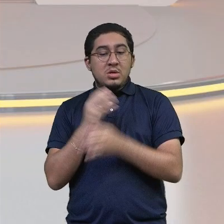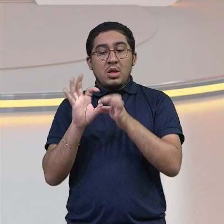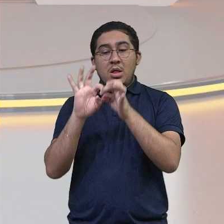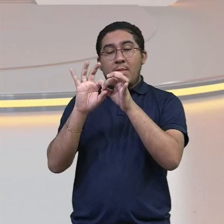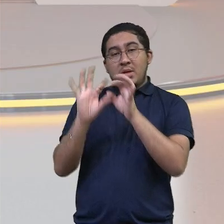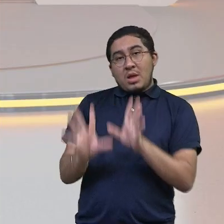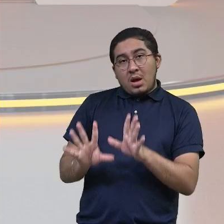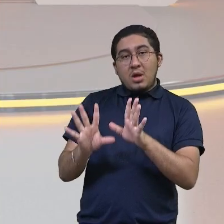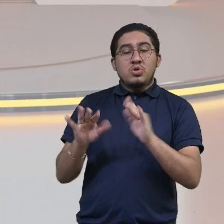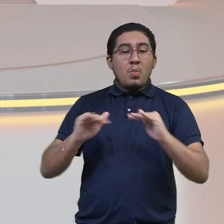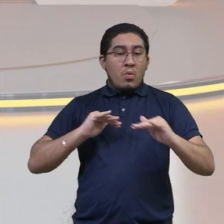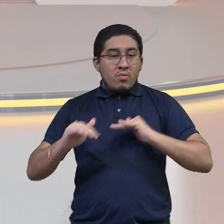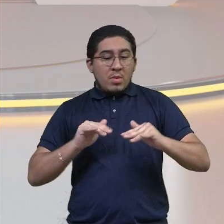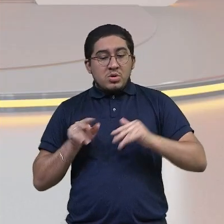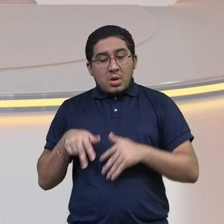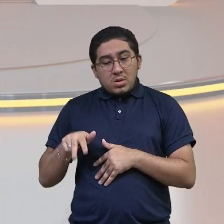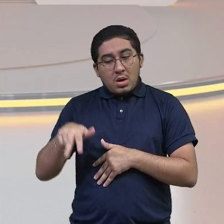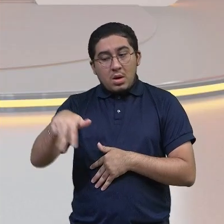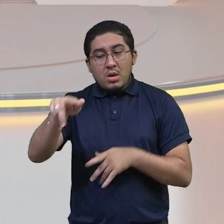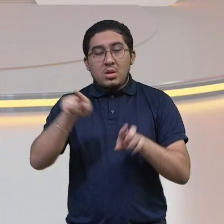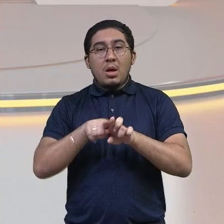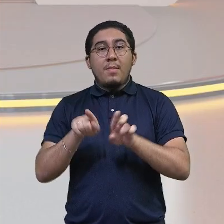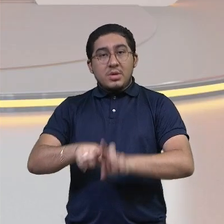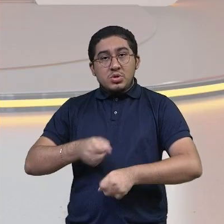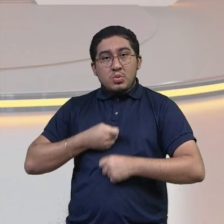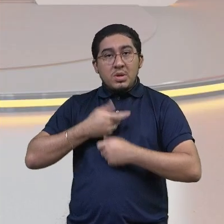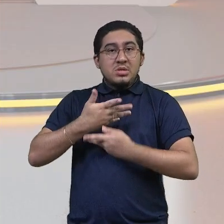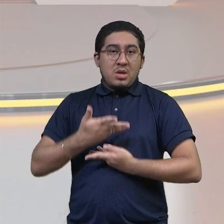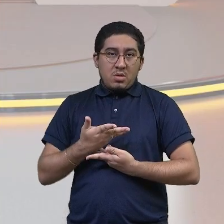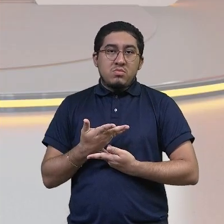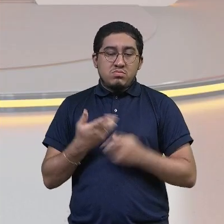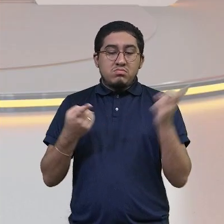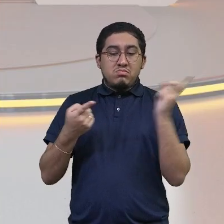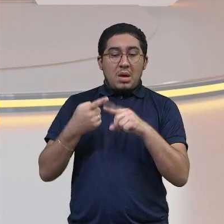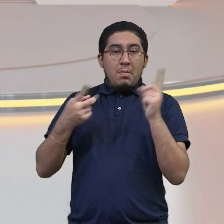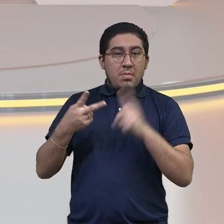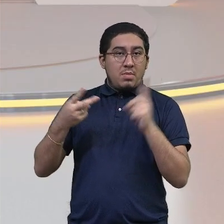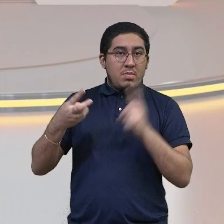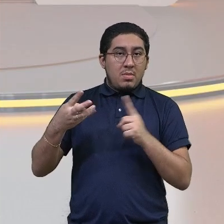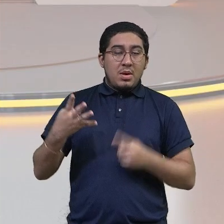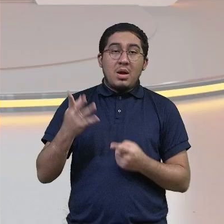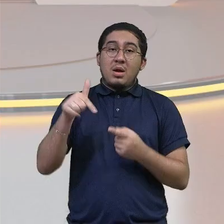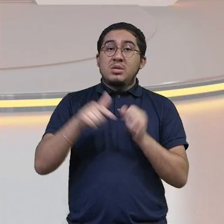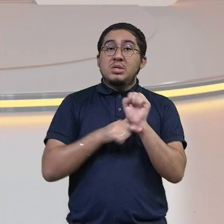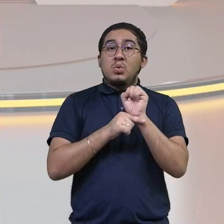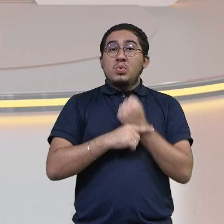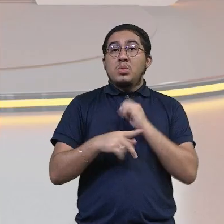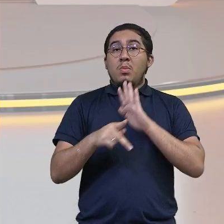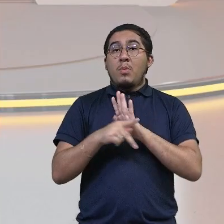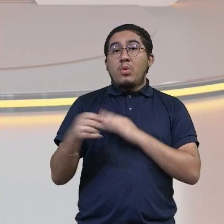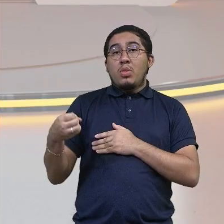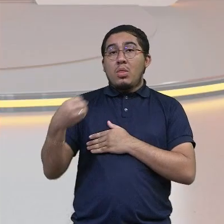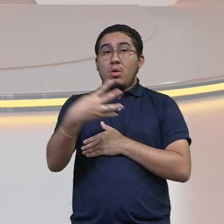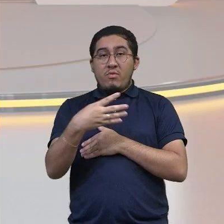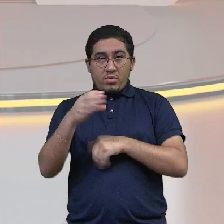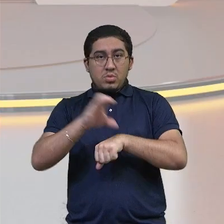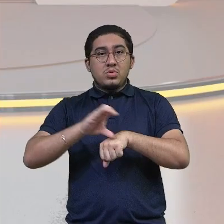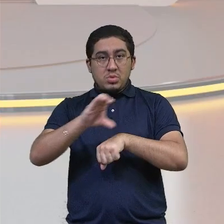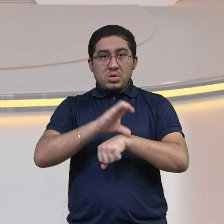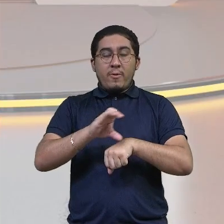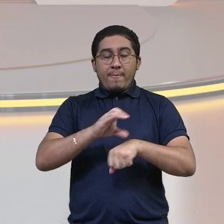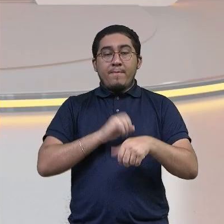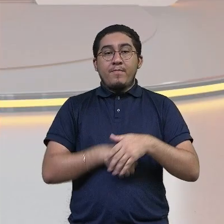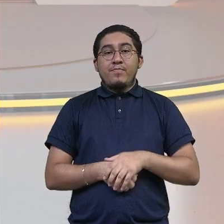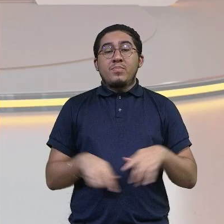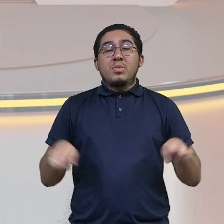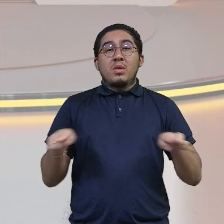ir e vir, à liberdade de expressão, são garantidas a partir dessa Constituição. Além